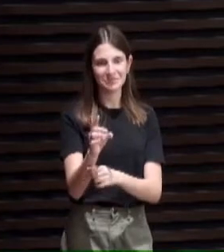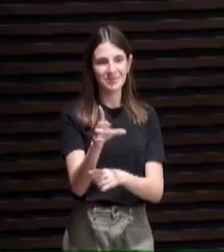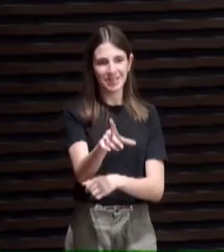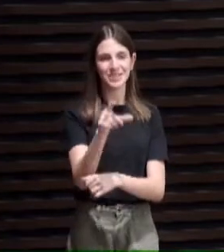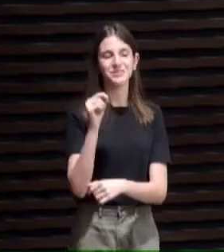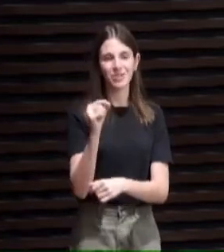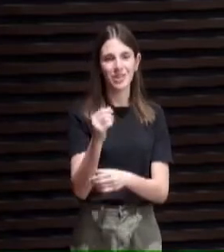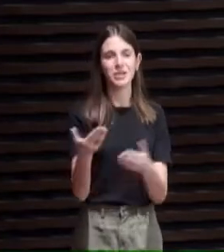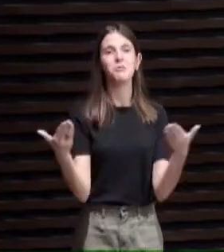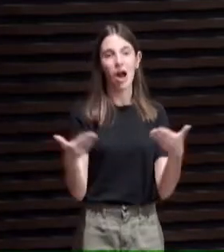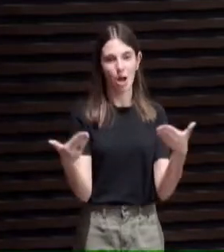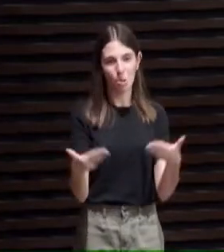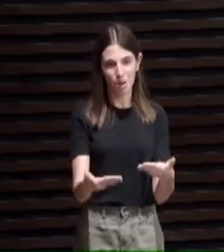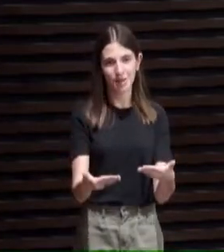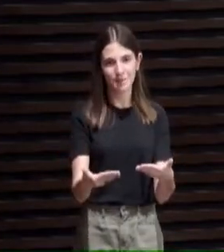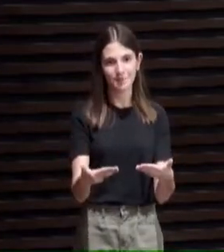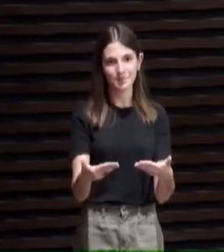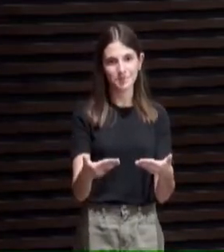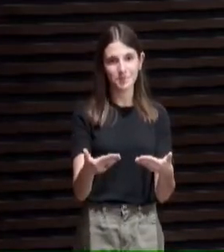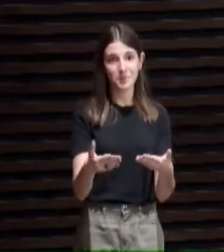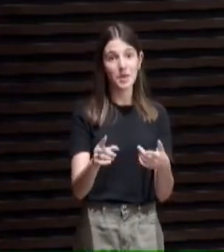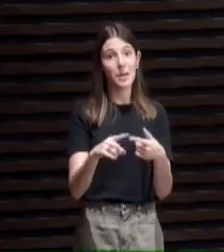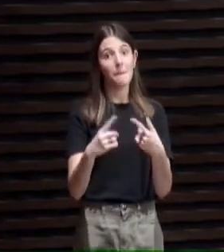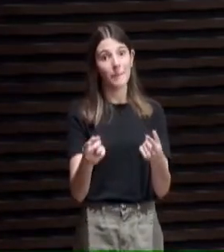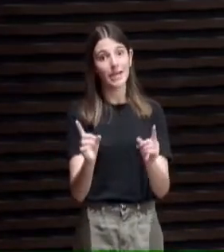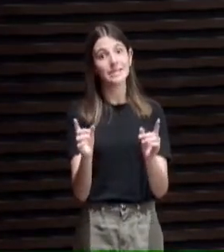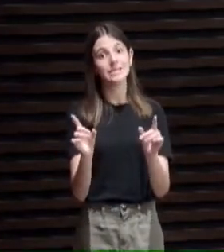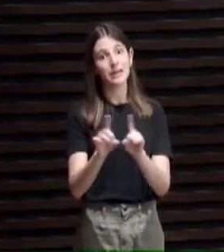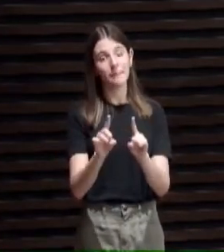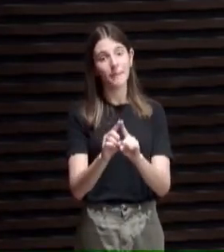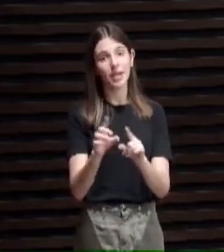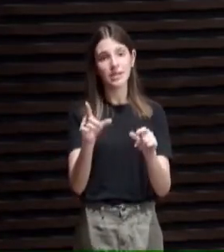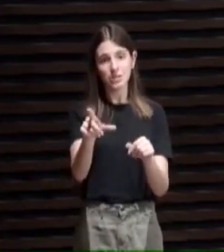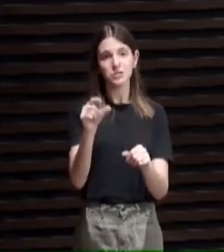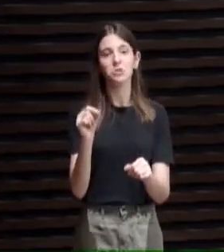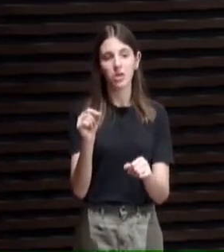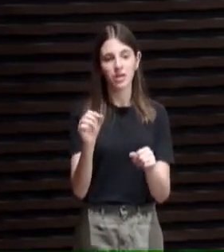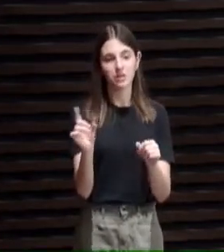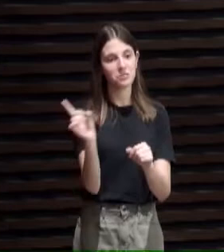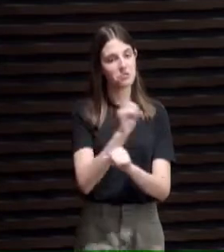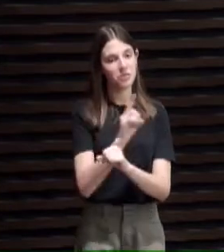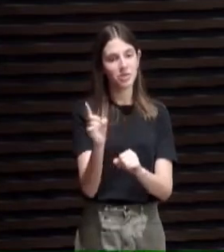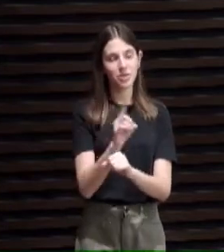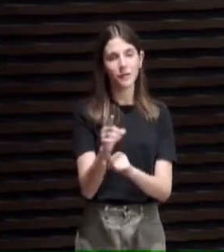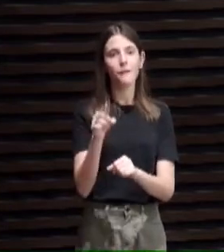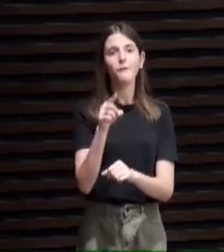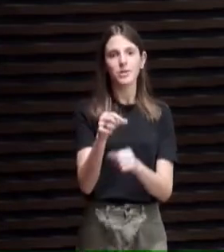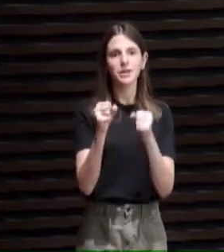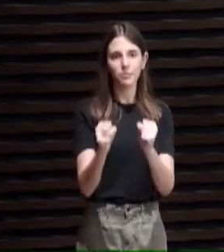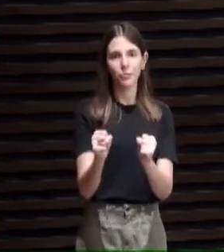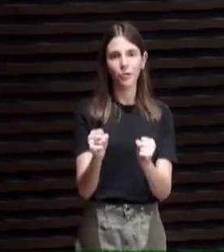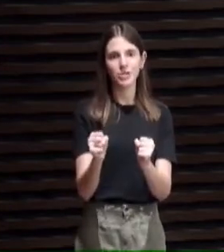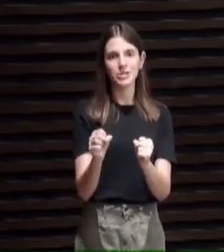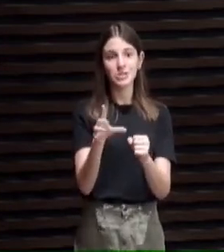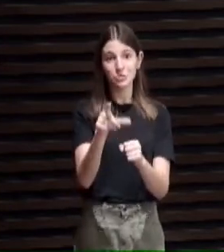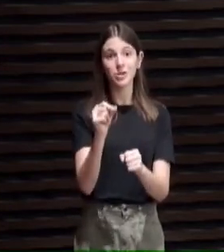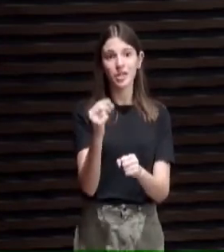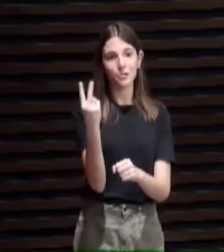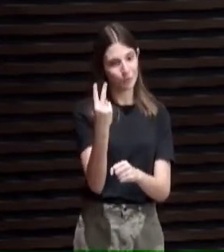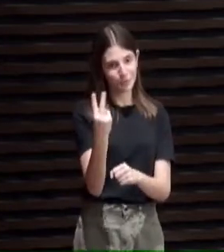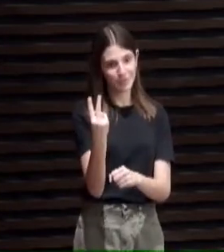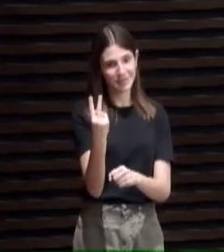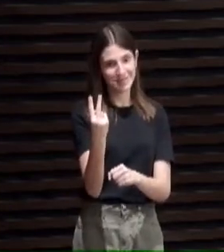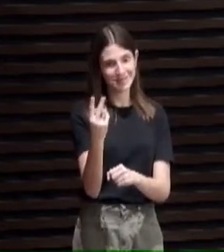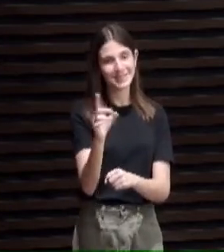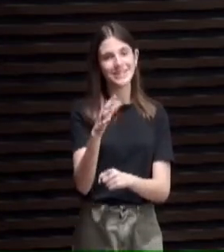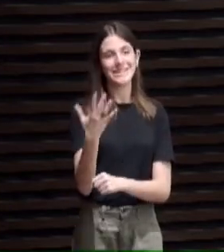já, tem aqueles que escolhem o não, mas a Bíblia diz que você pode escolher o já e o não ao mesmo tempo. Então,